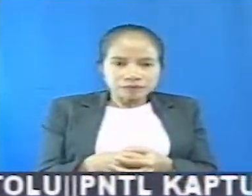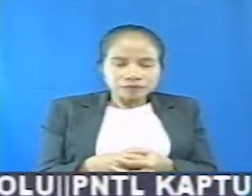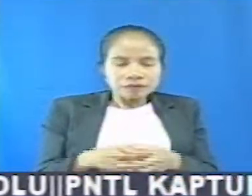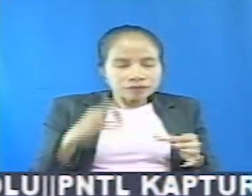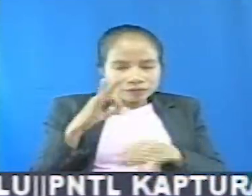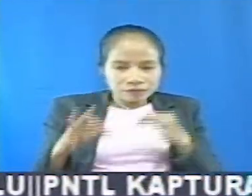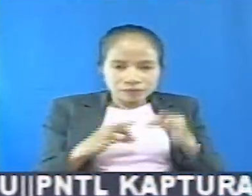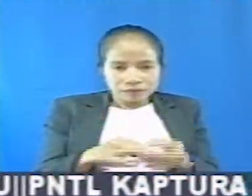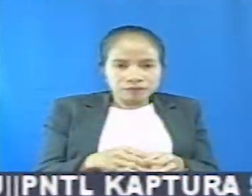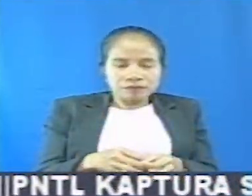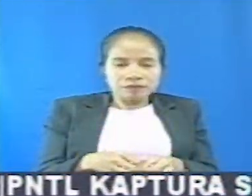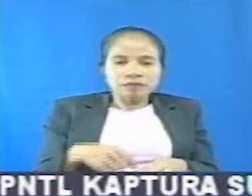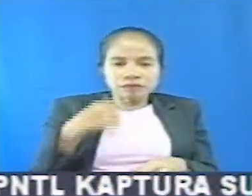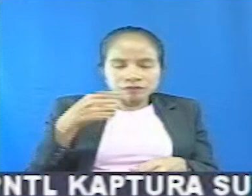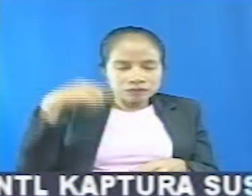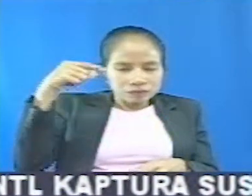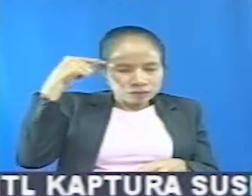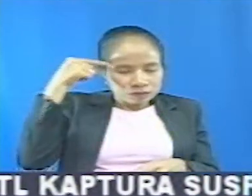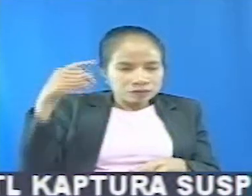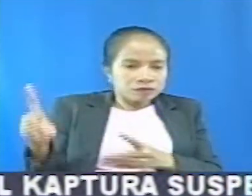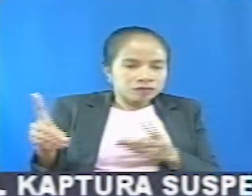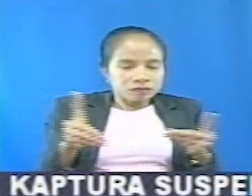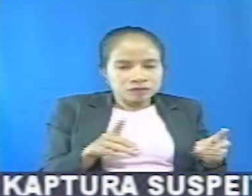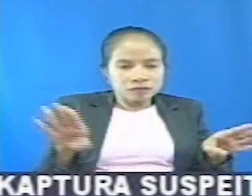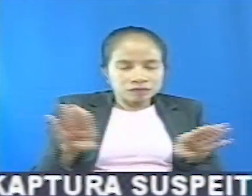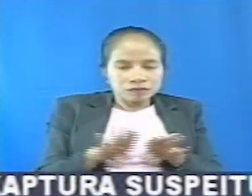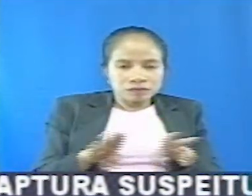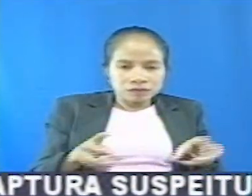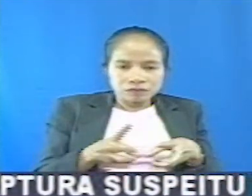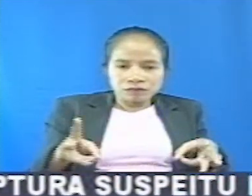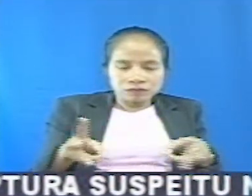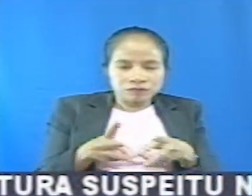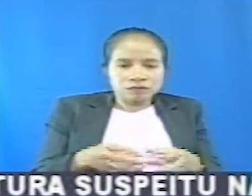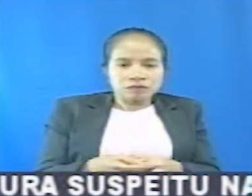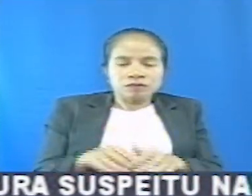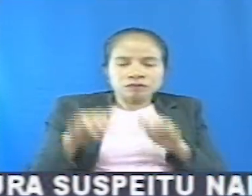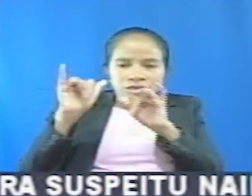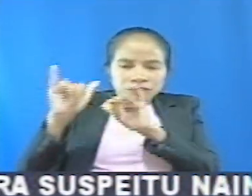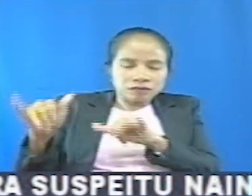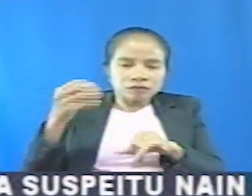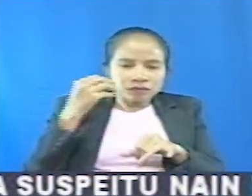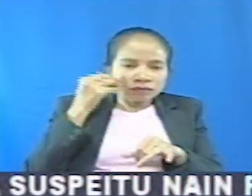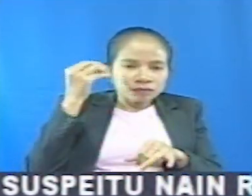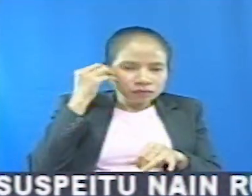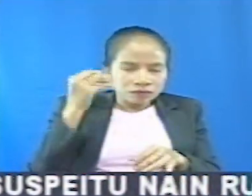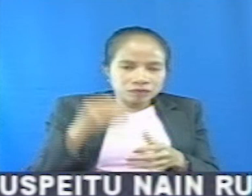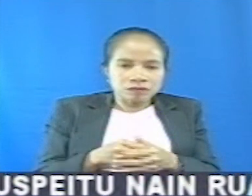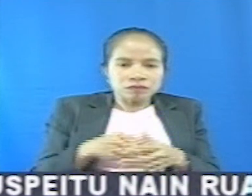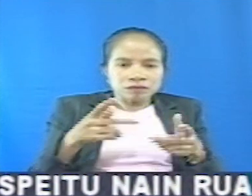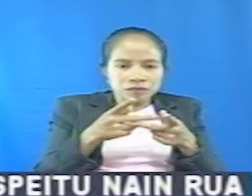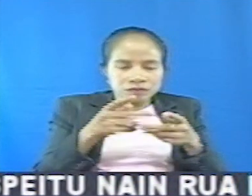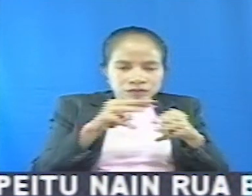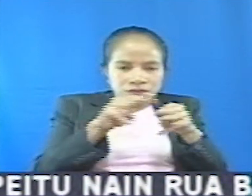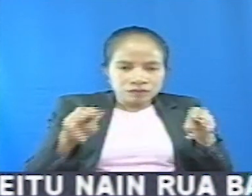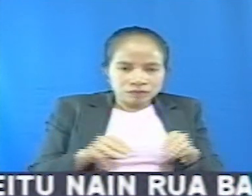Honune obriga governo implementa tan cerca sanitária no confinamento obrigatório ba